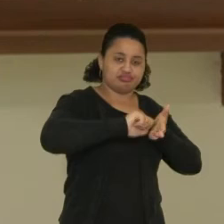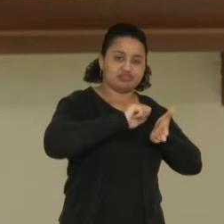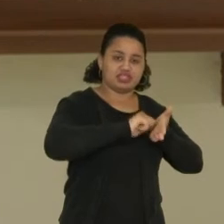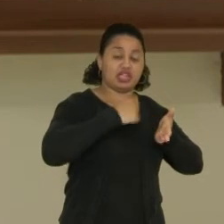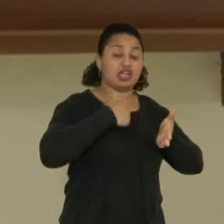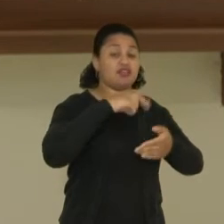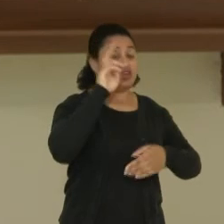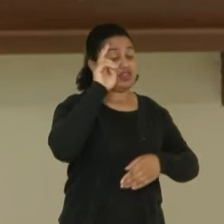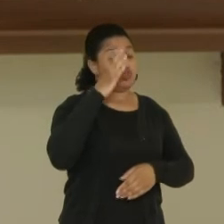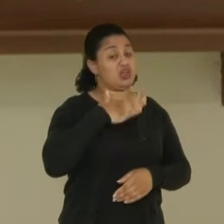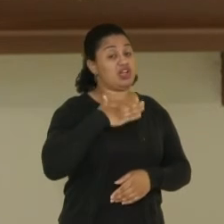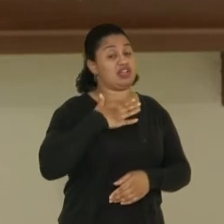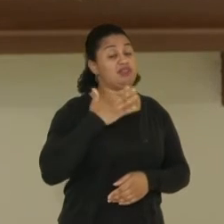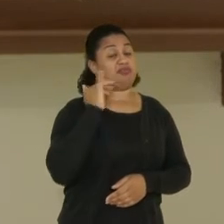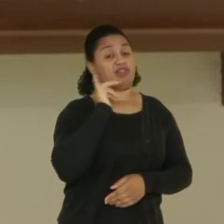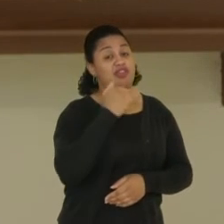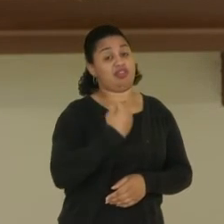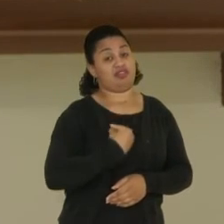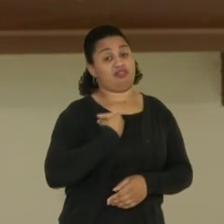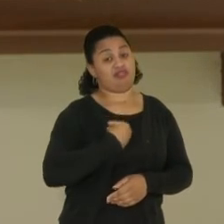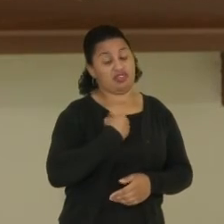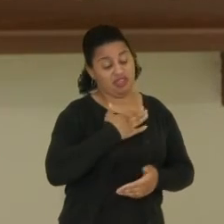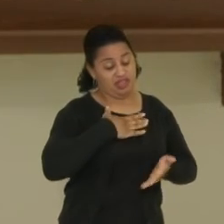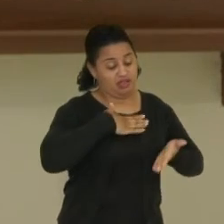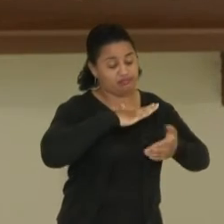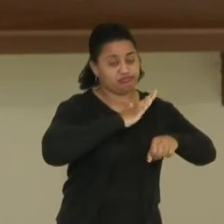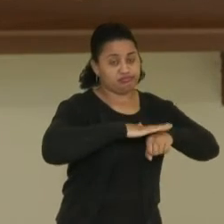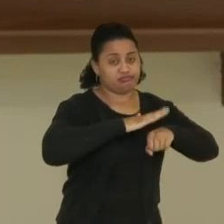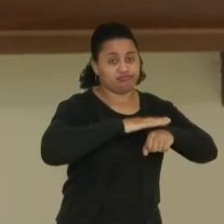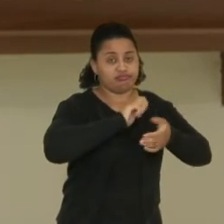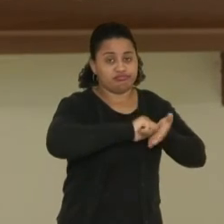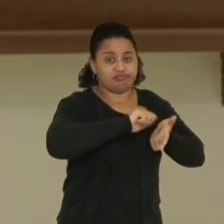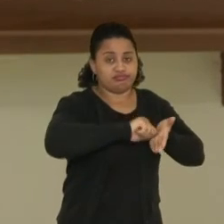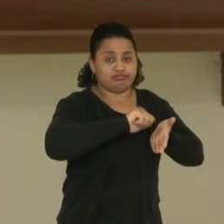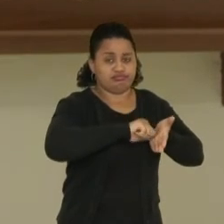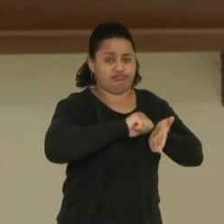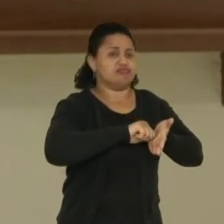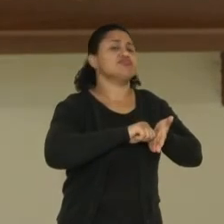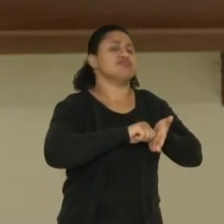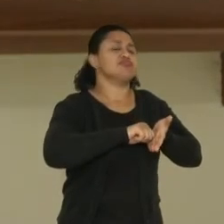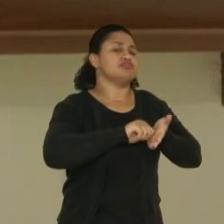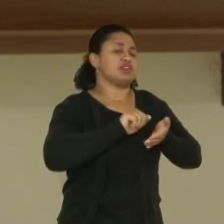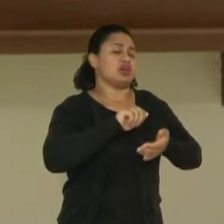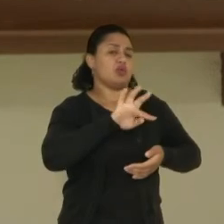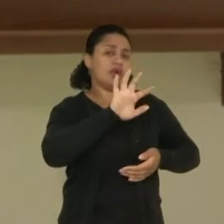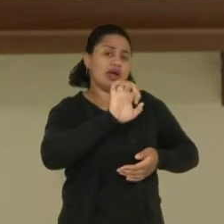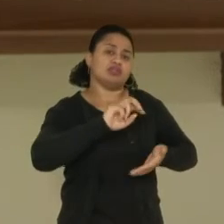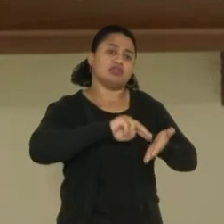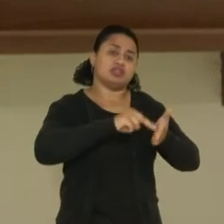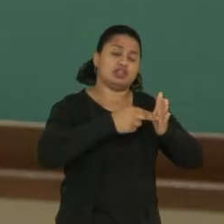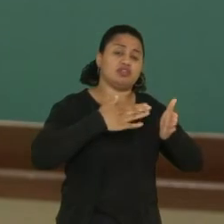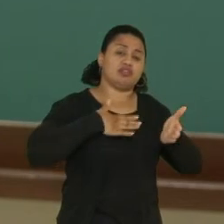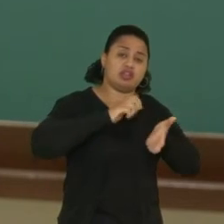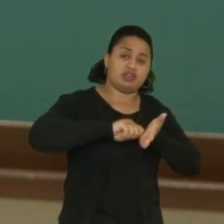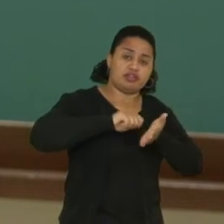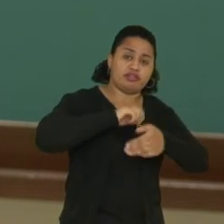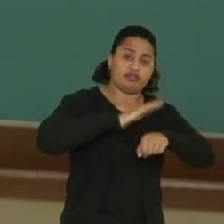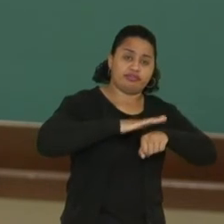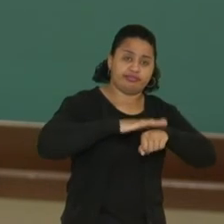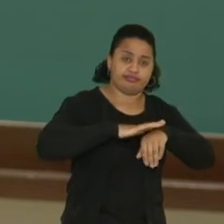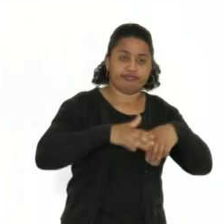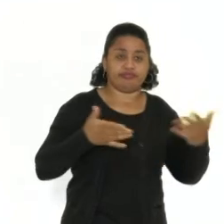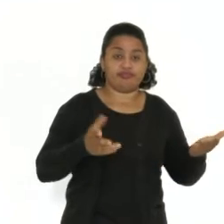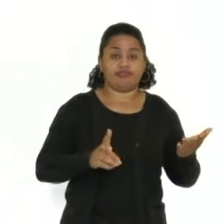Auto significa a própria escrita, né? A grafia escrita, então a autobiografia. Seguimos a